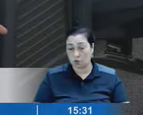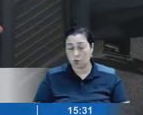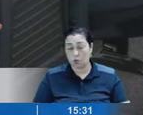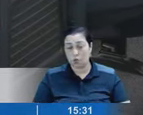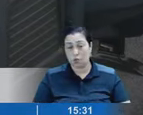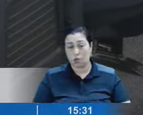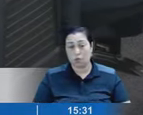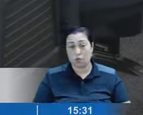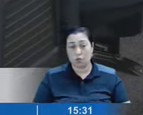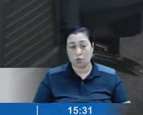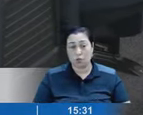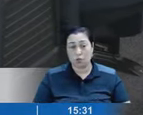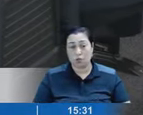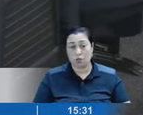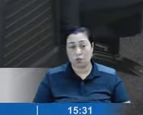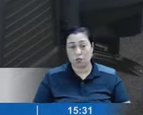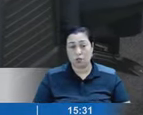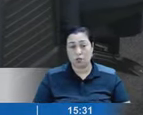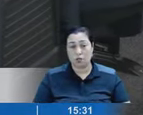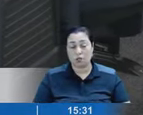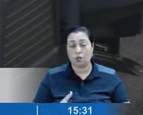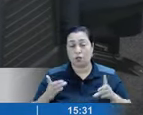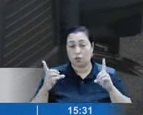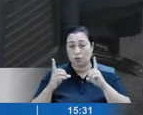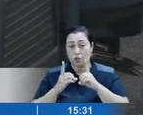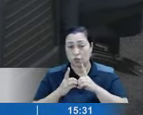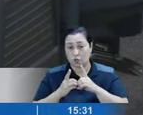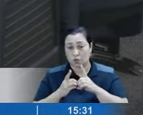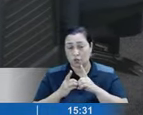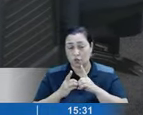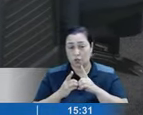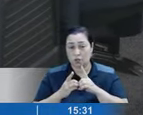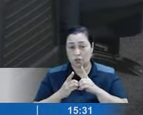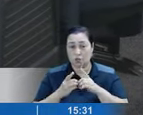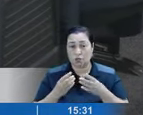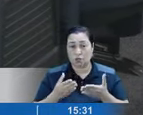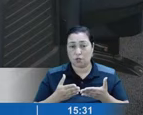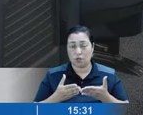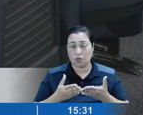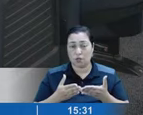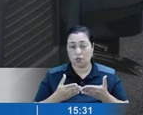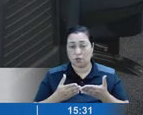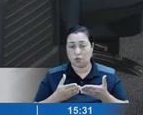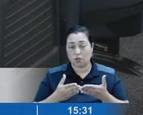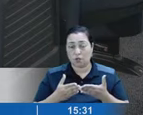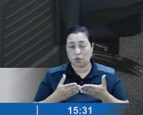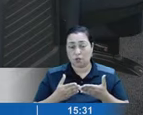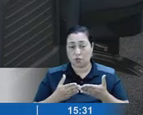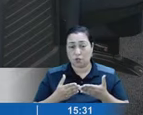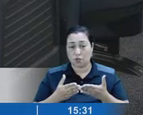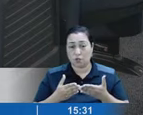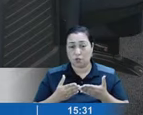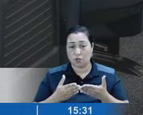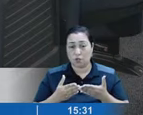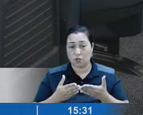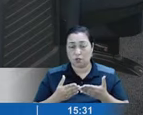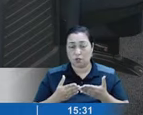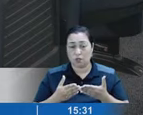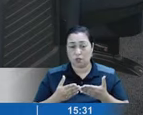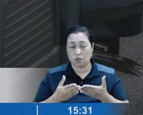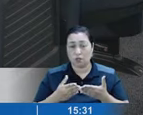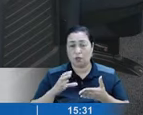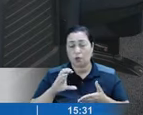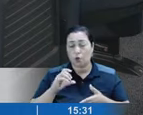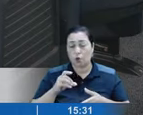muito. Para o diagnóstico de megacólon, por exemplo, do megacólon chagásico, a